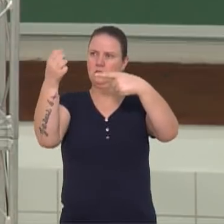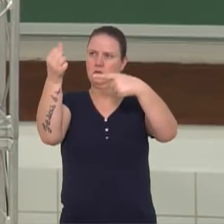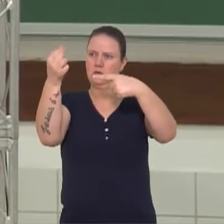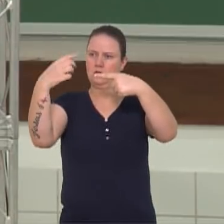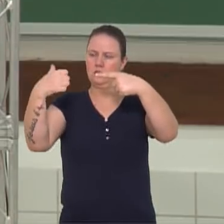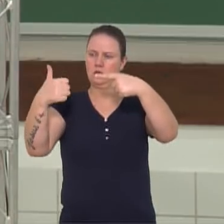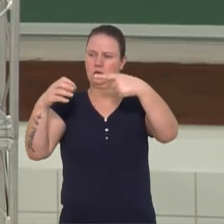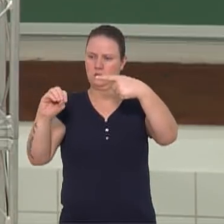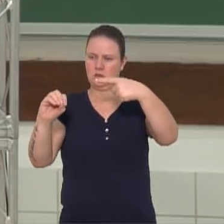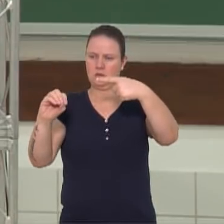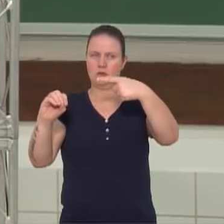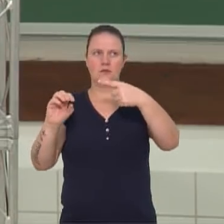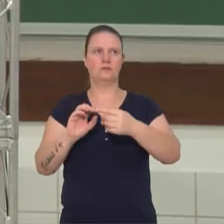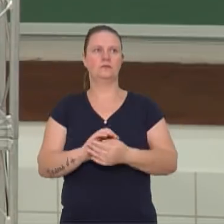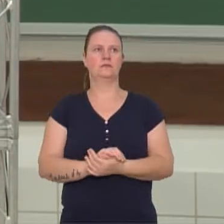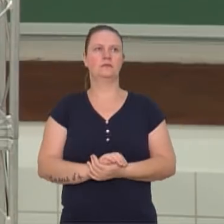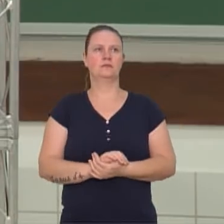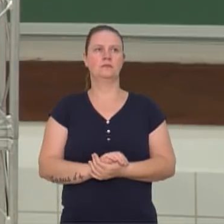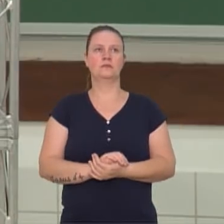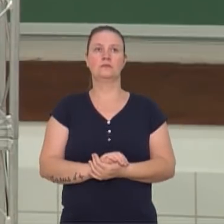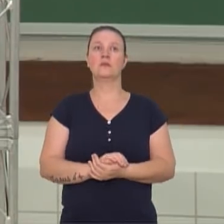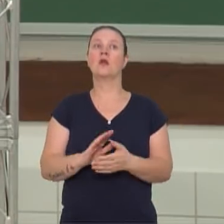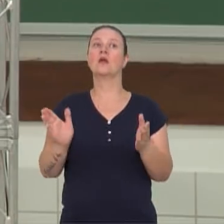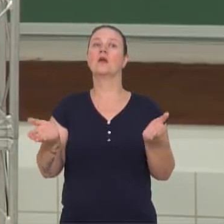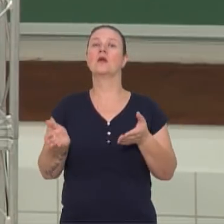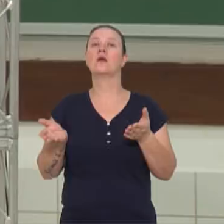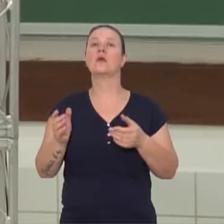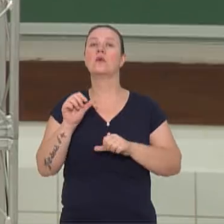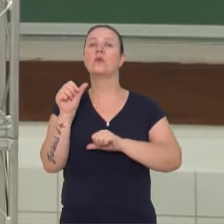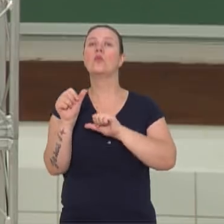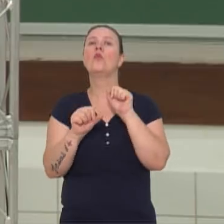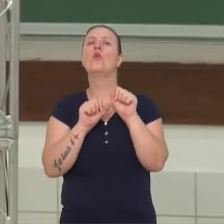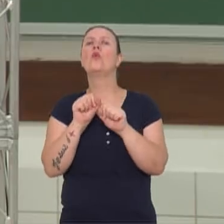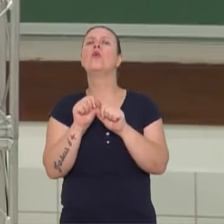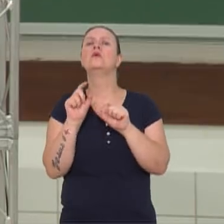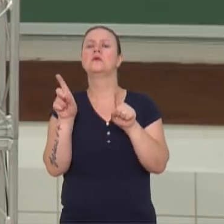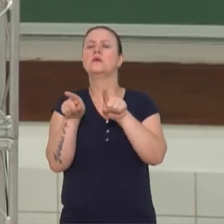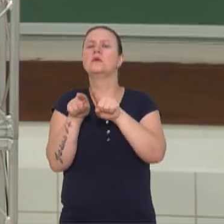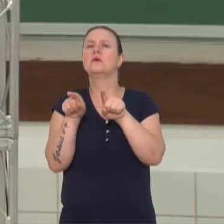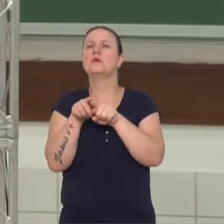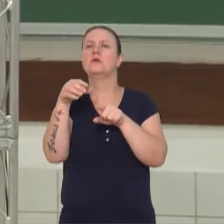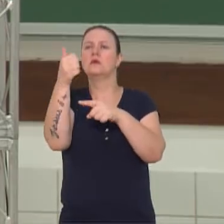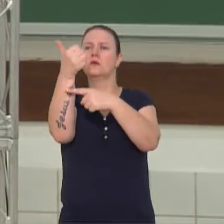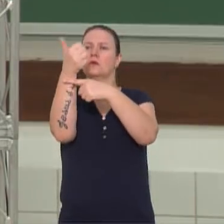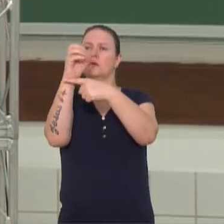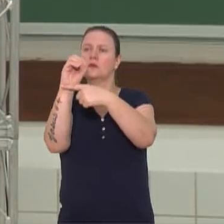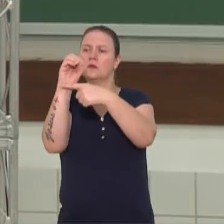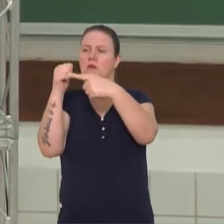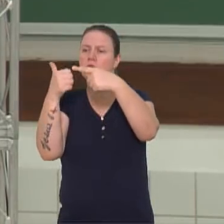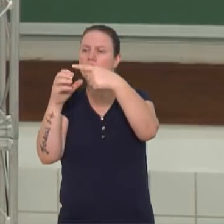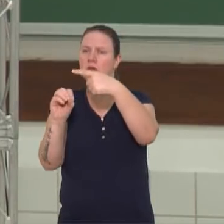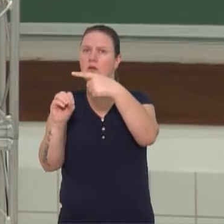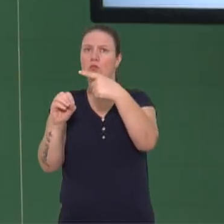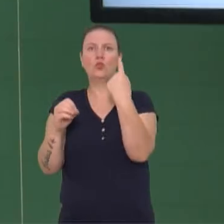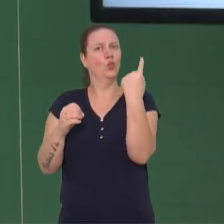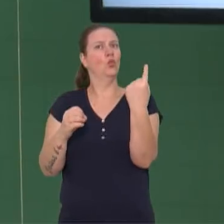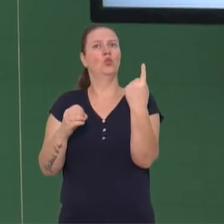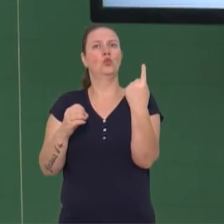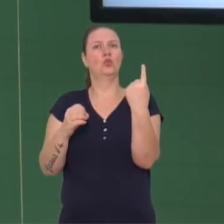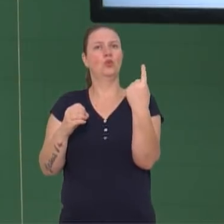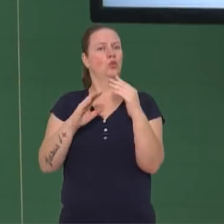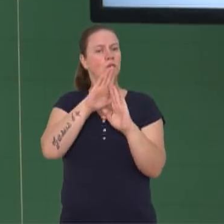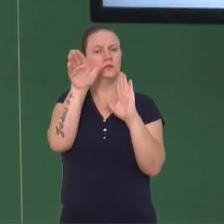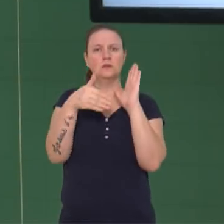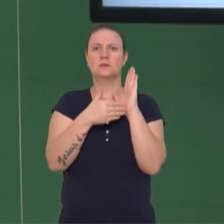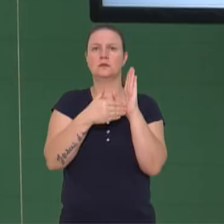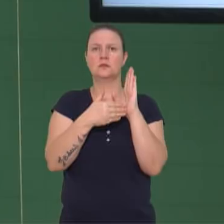10 décimos. E 10 décimos é a mesma coisa que 1 inteiro. Que eu pegar o inteiro, dividir em 10